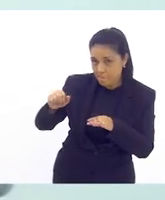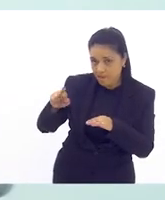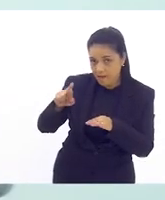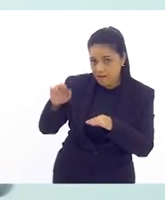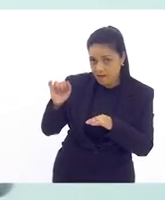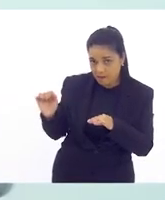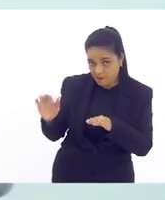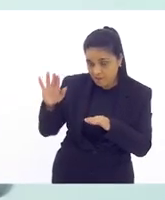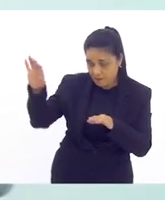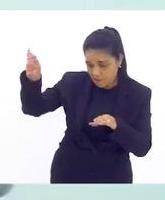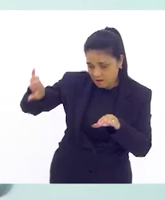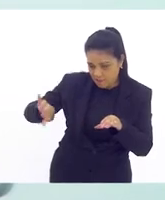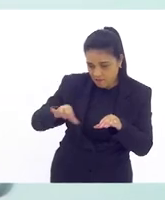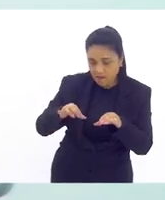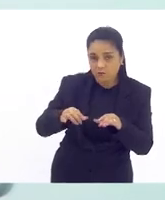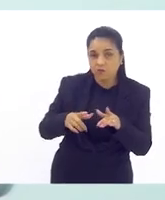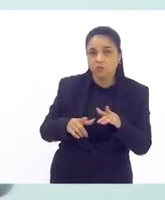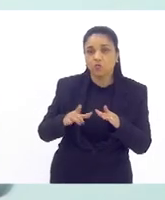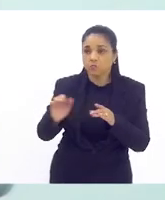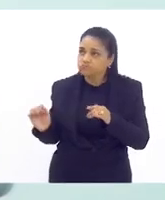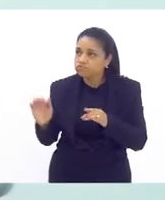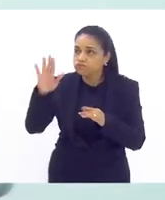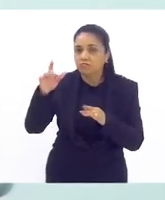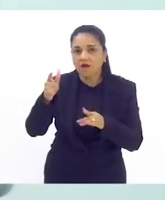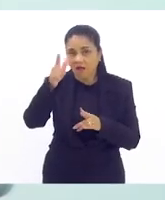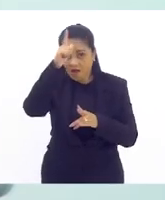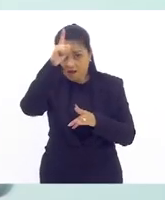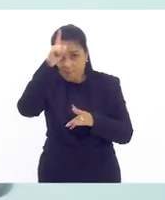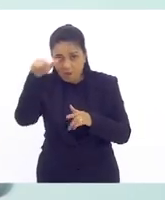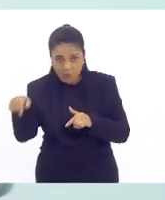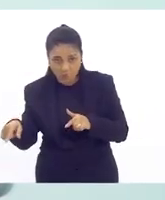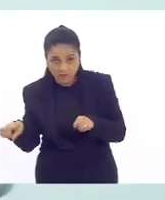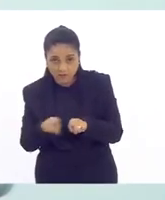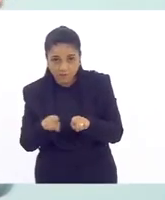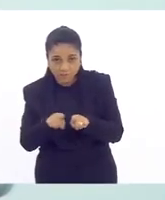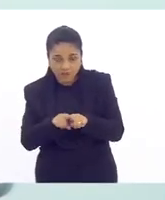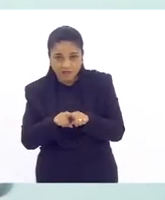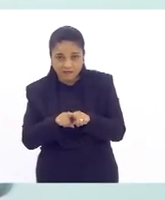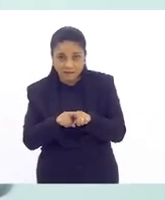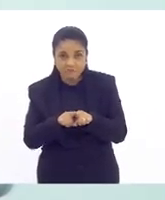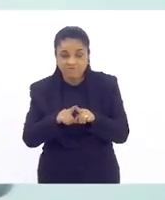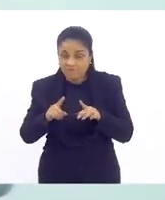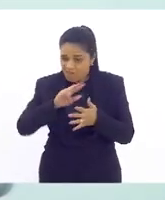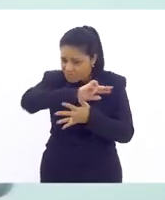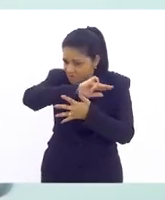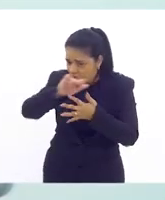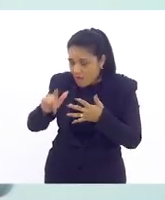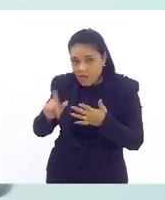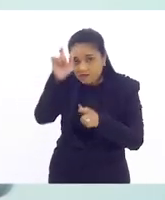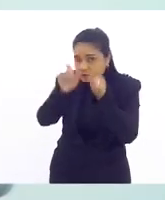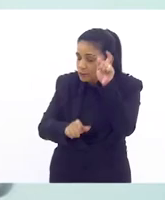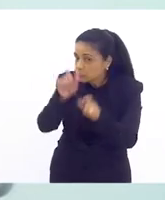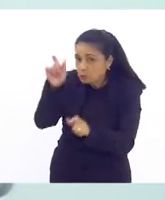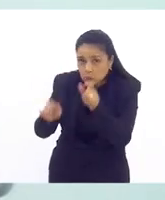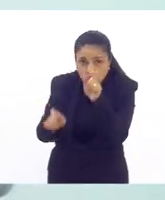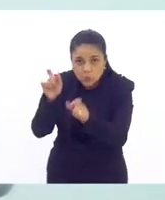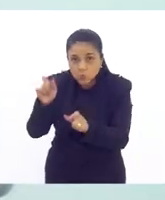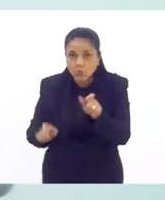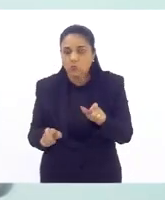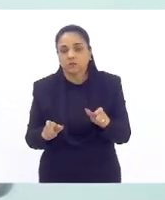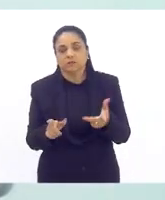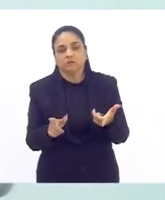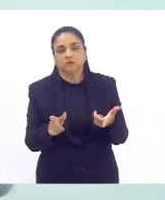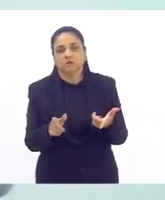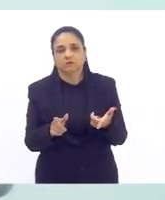do Alemão e da Maré né são centenas de milhares de pessoas é muita gente muita gente e